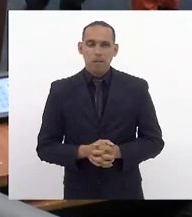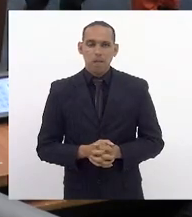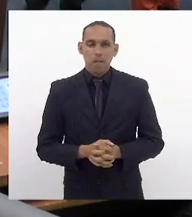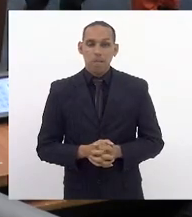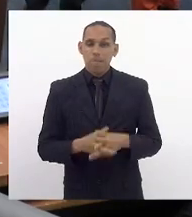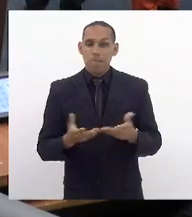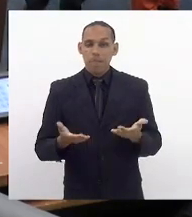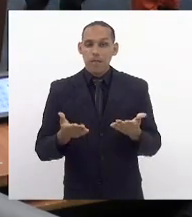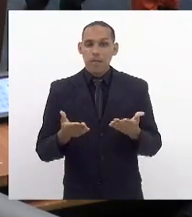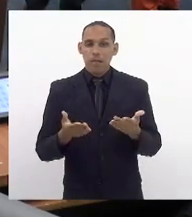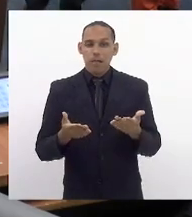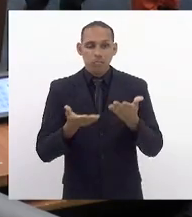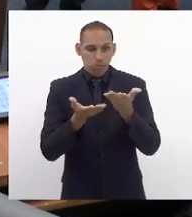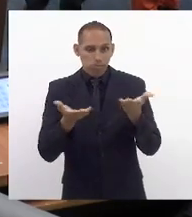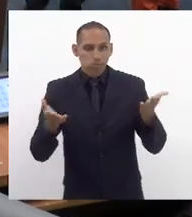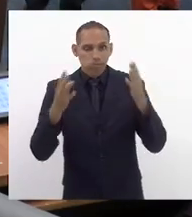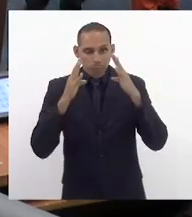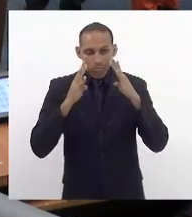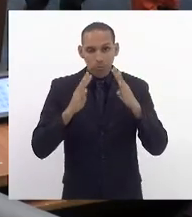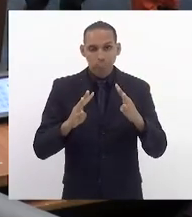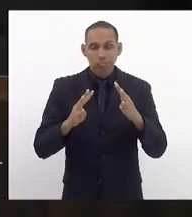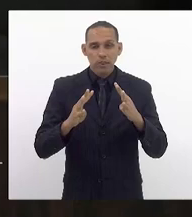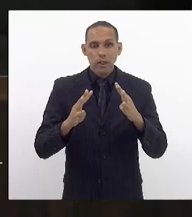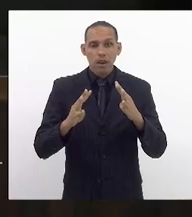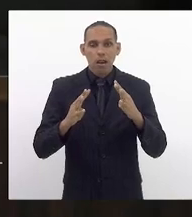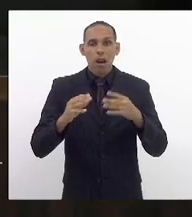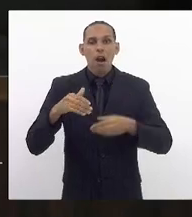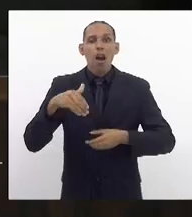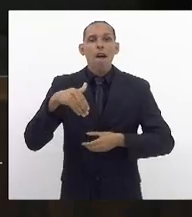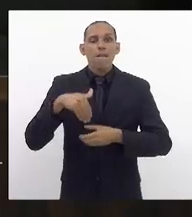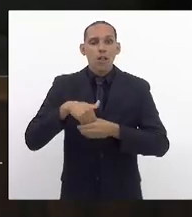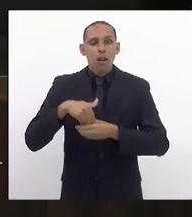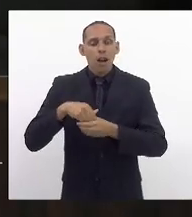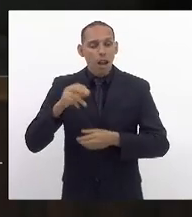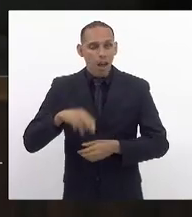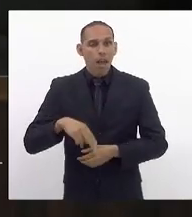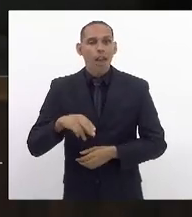Então, chamar a atenção dos senhores parlamentares que a votação da emenda é nominal.